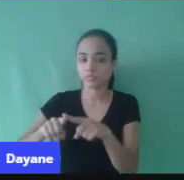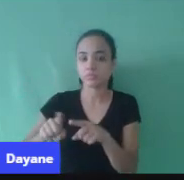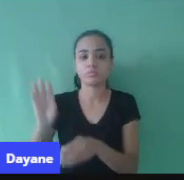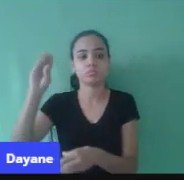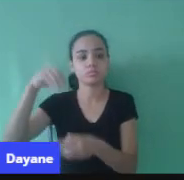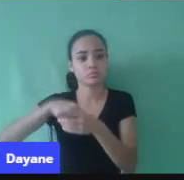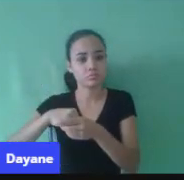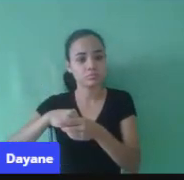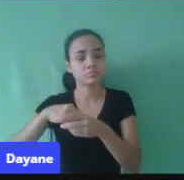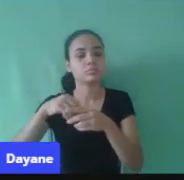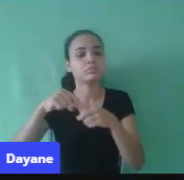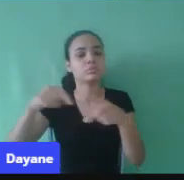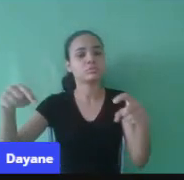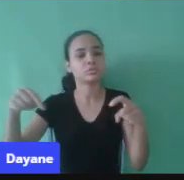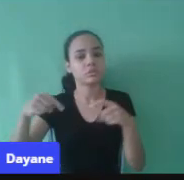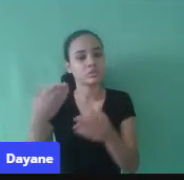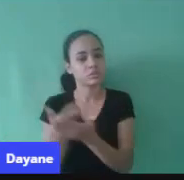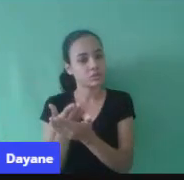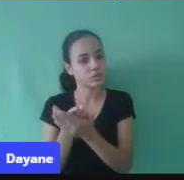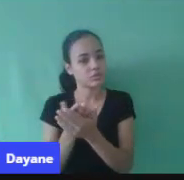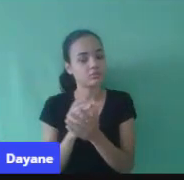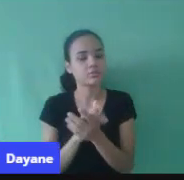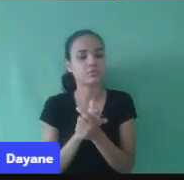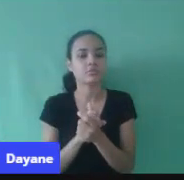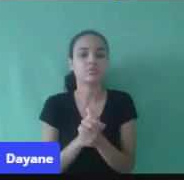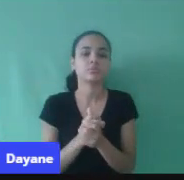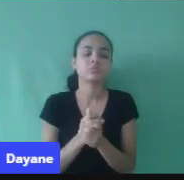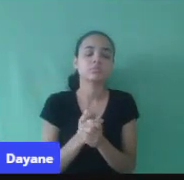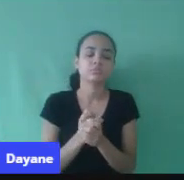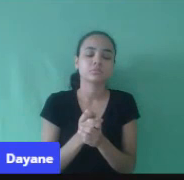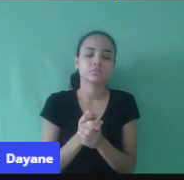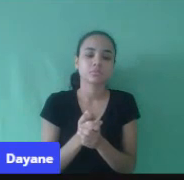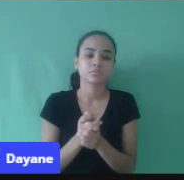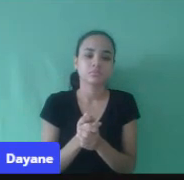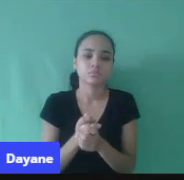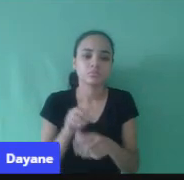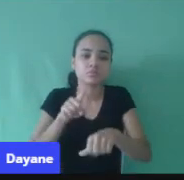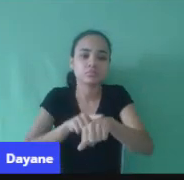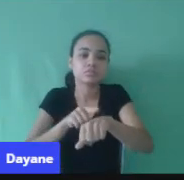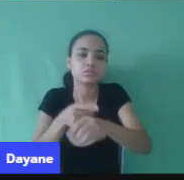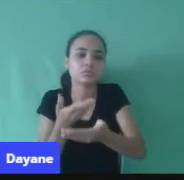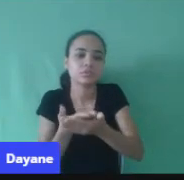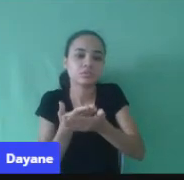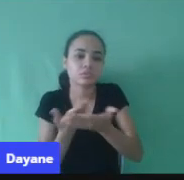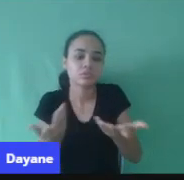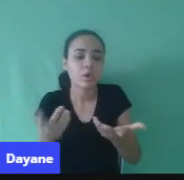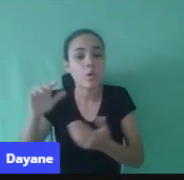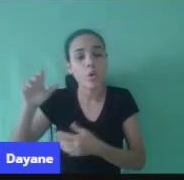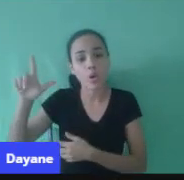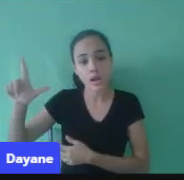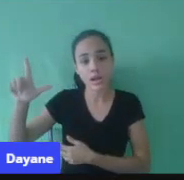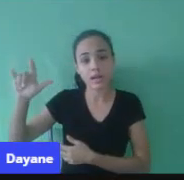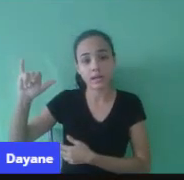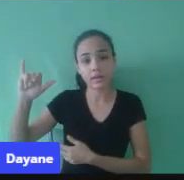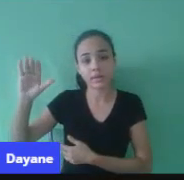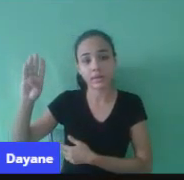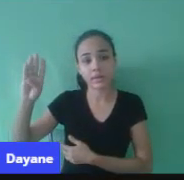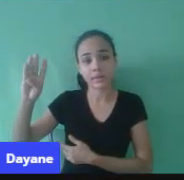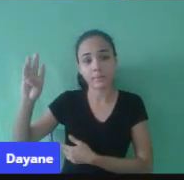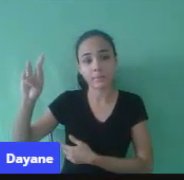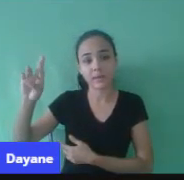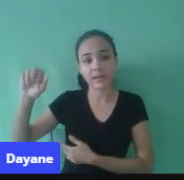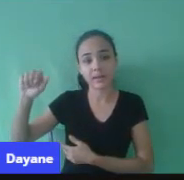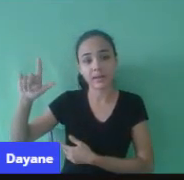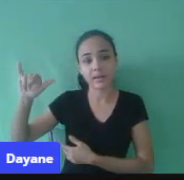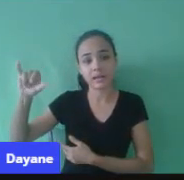conhecimento. Já que o liberalismo aproveita da crise, a gente aproveita deles, usa a própria